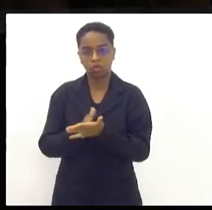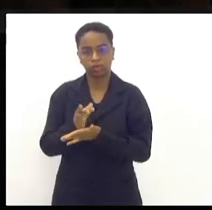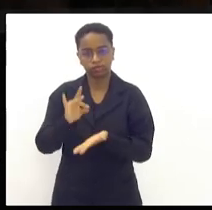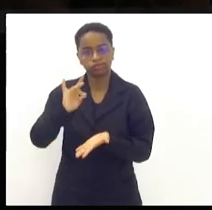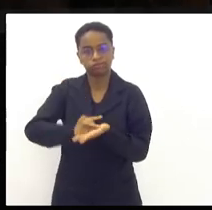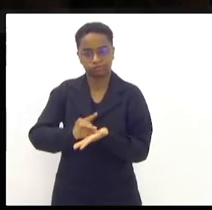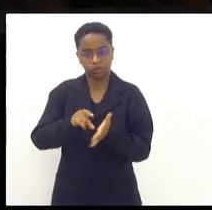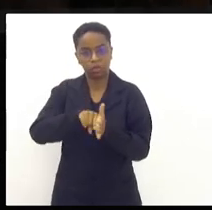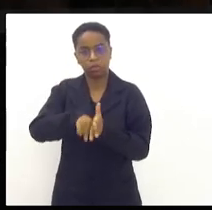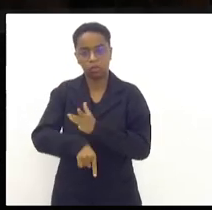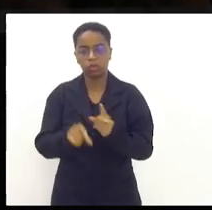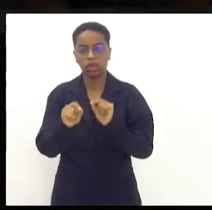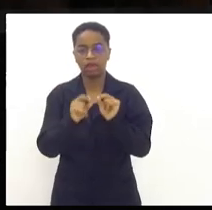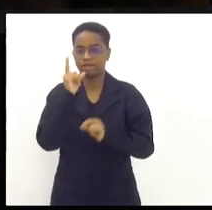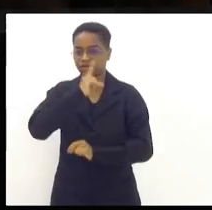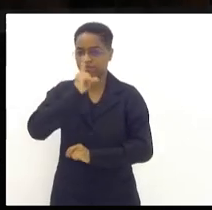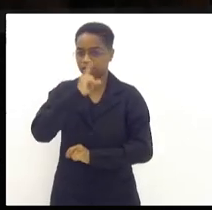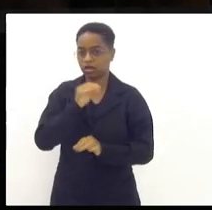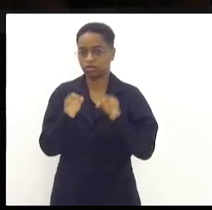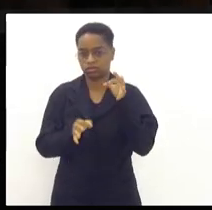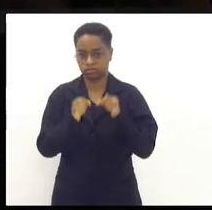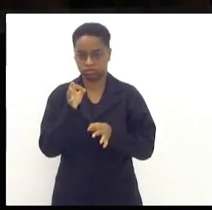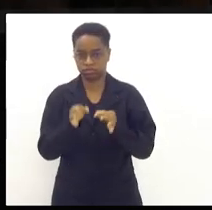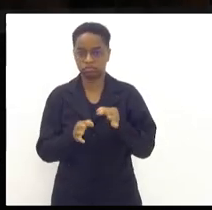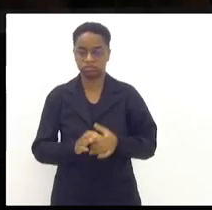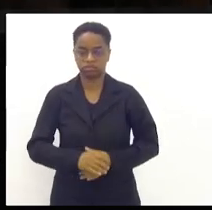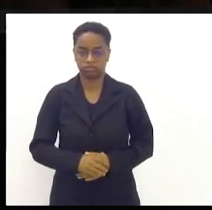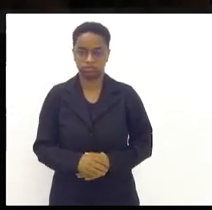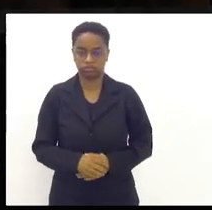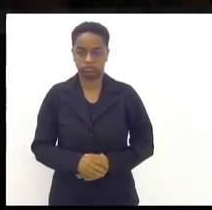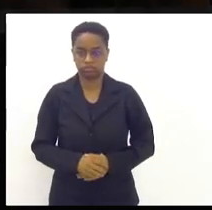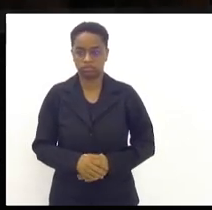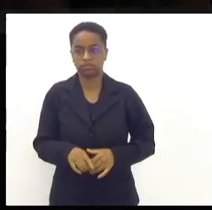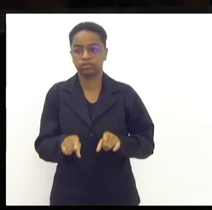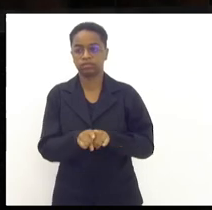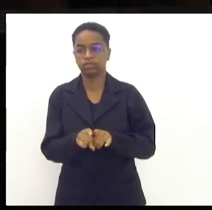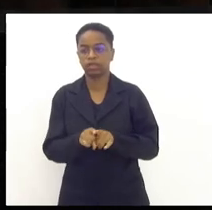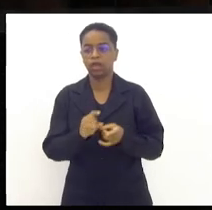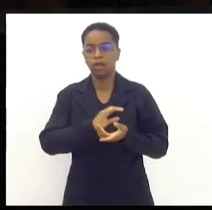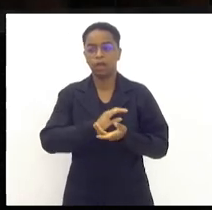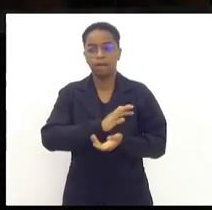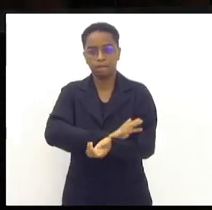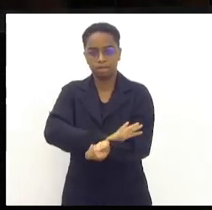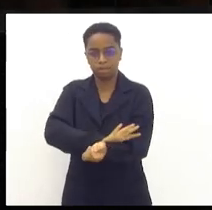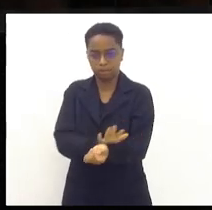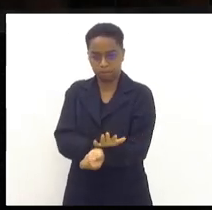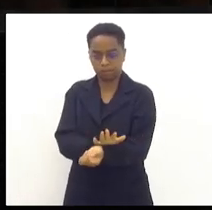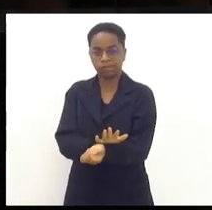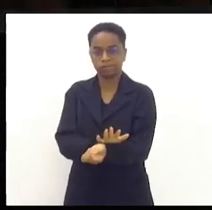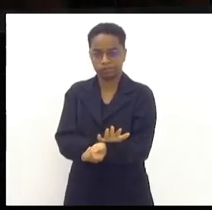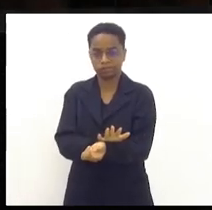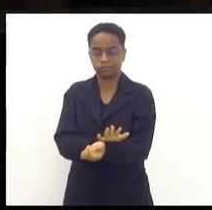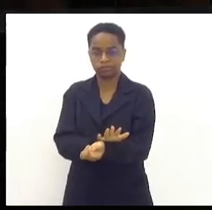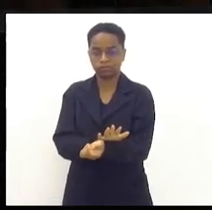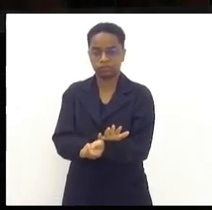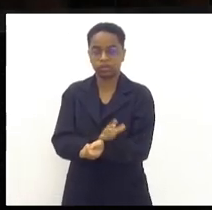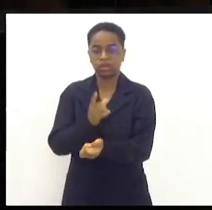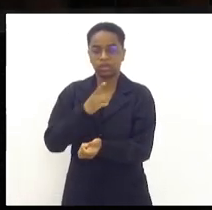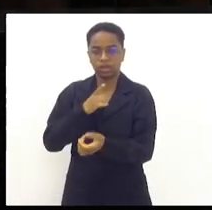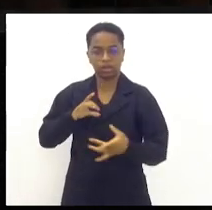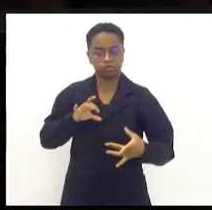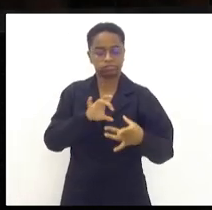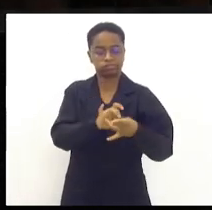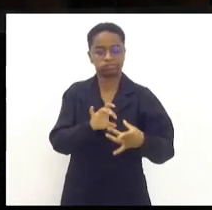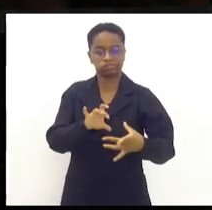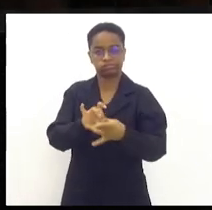profundamente, são injustiças. E o preconceito racial perpassa todos